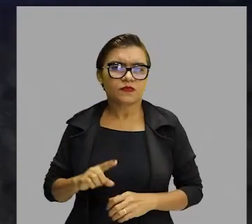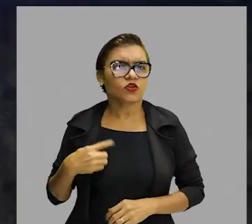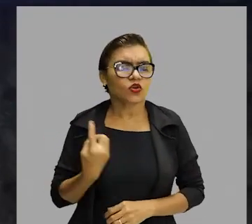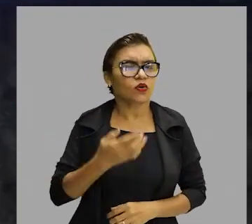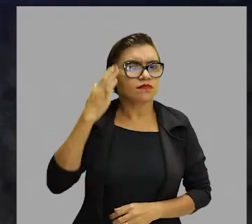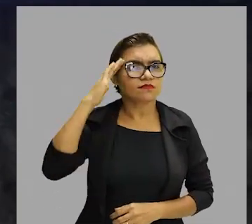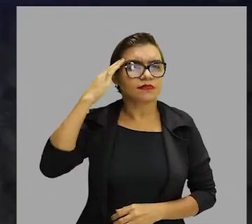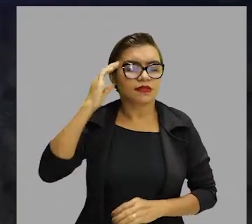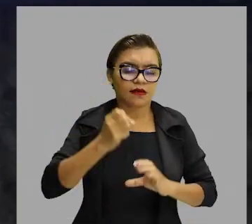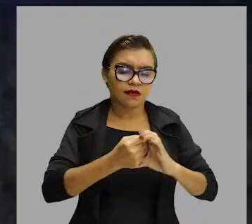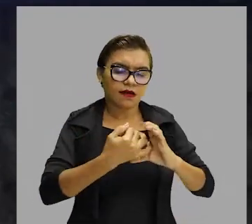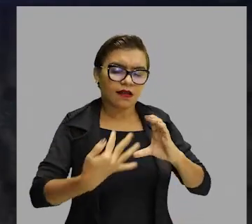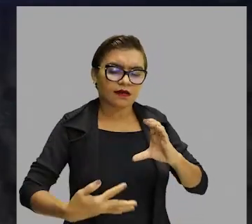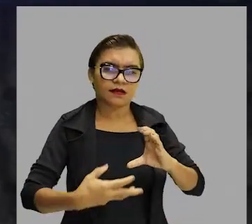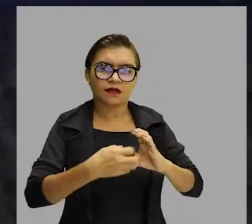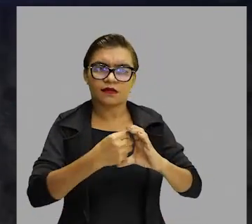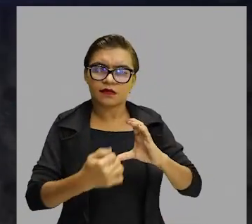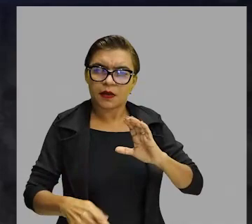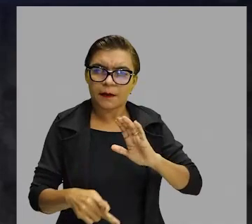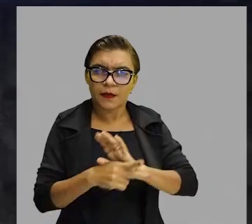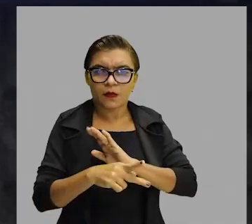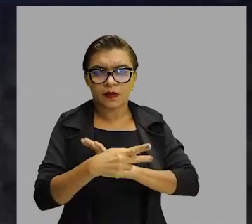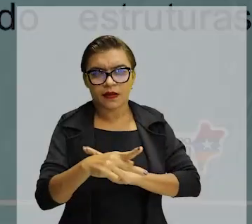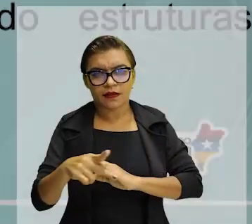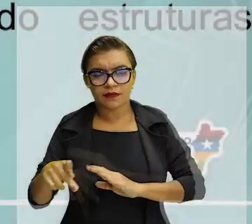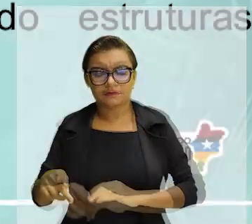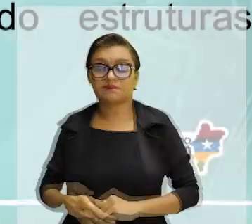entender as características desse material quanto à sua